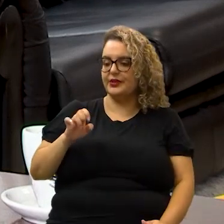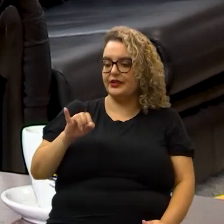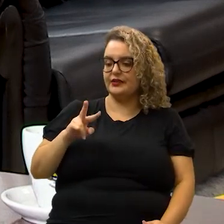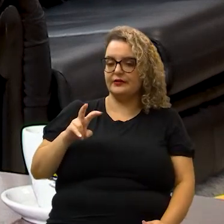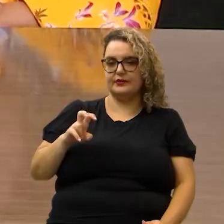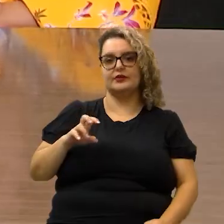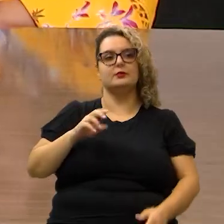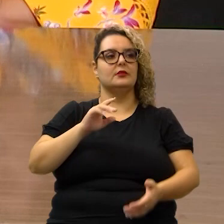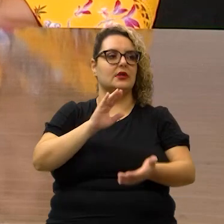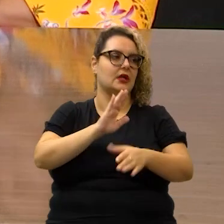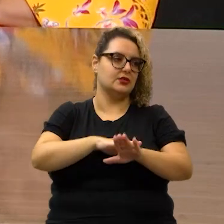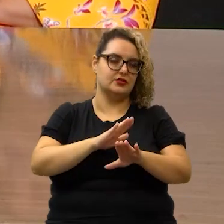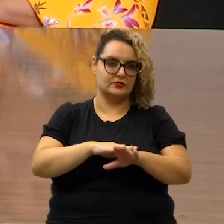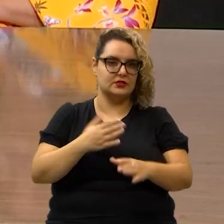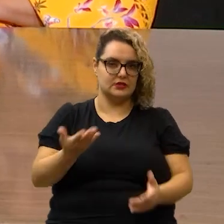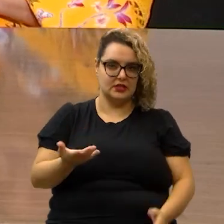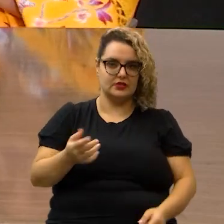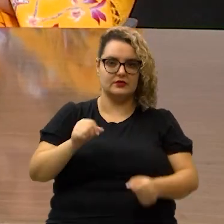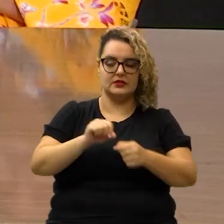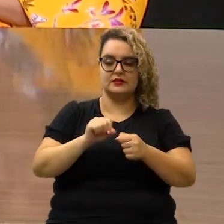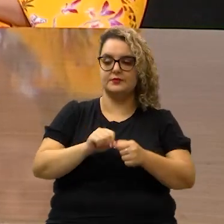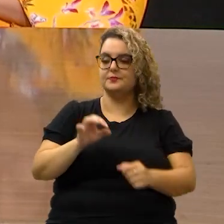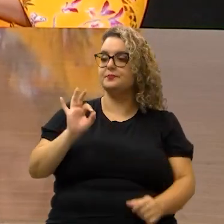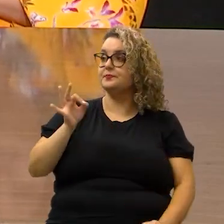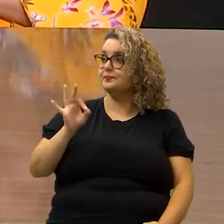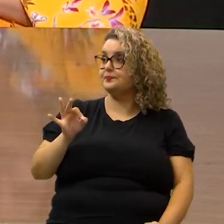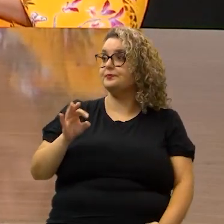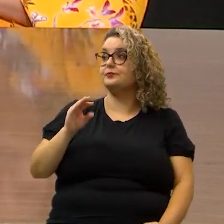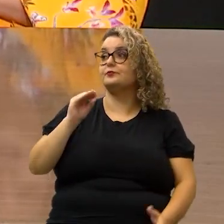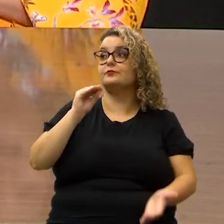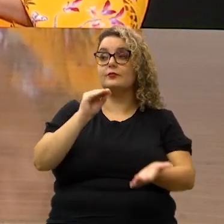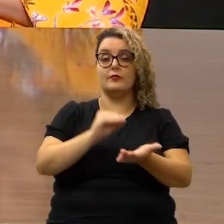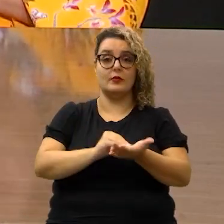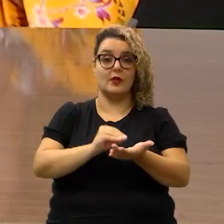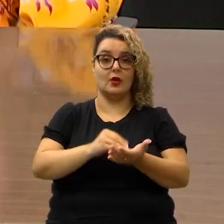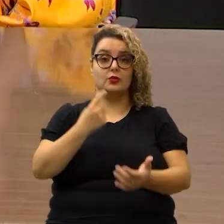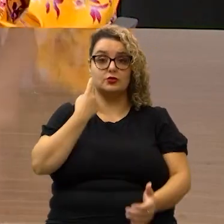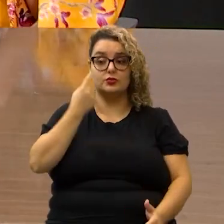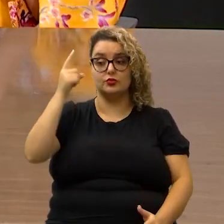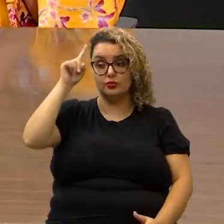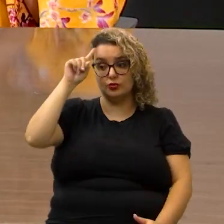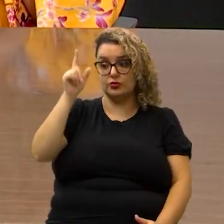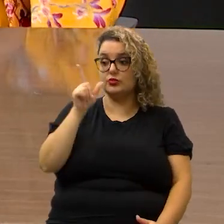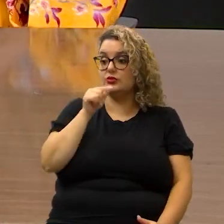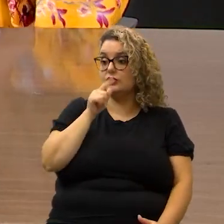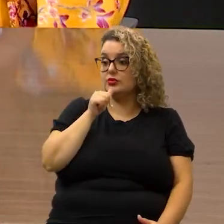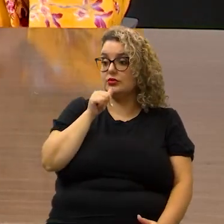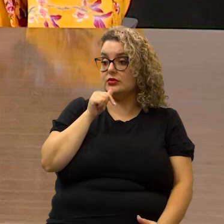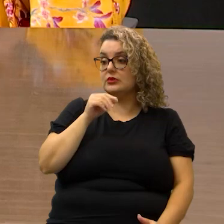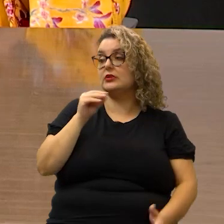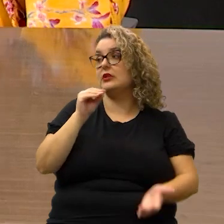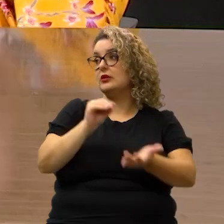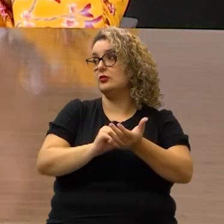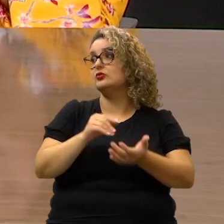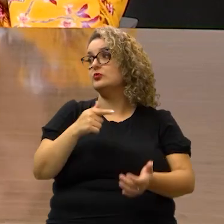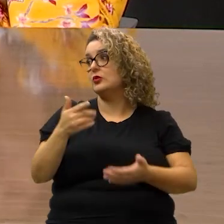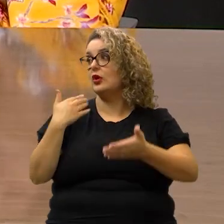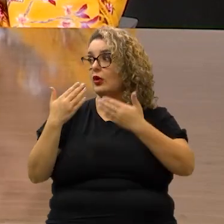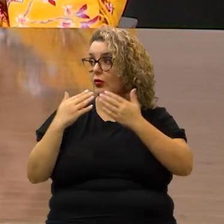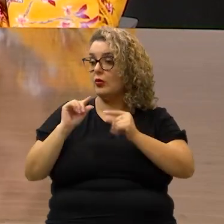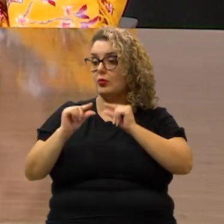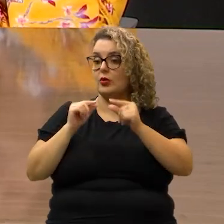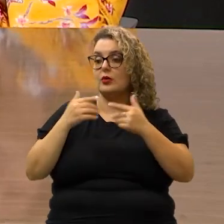ser realizada. Tá certo, então. Na última sexta-feira foi o Dia da Água. Na última semana a gente já até conversou um pouquinho sobre